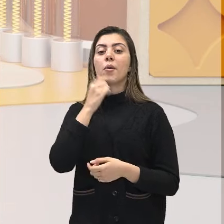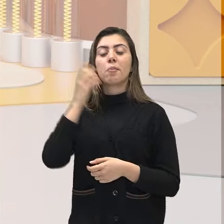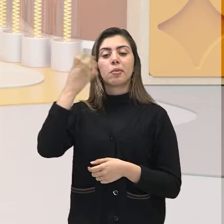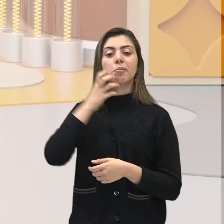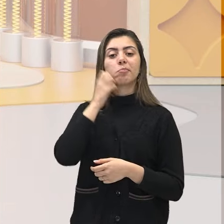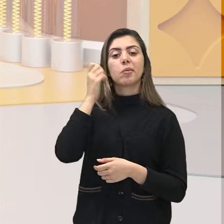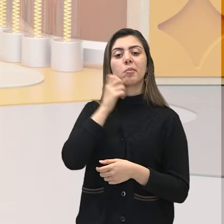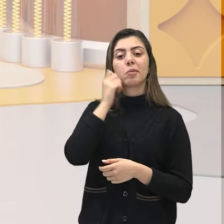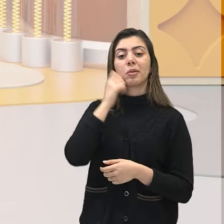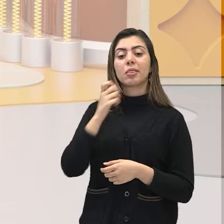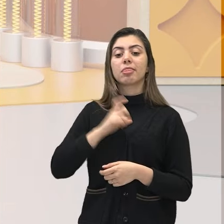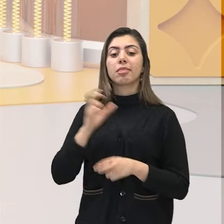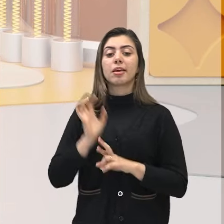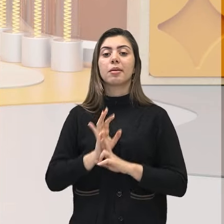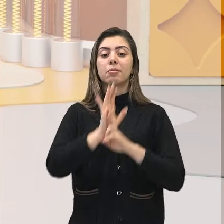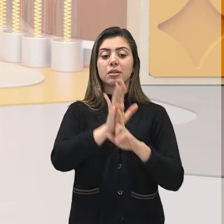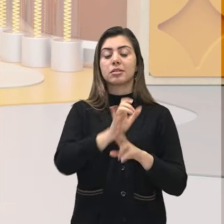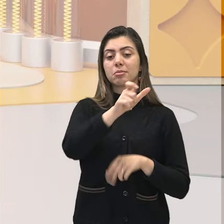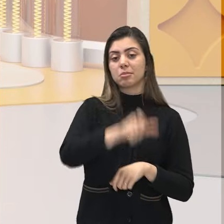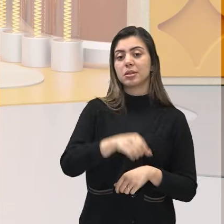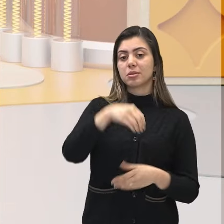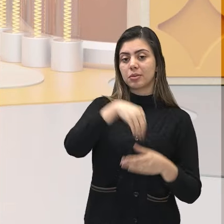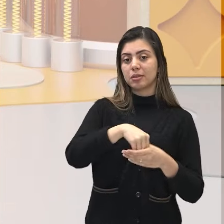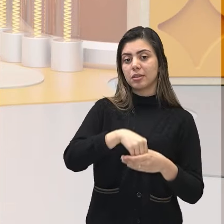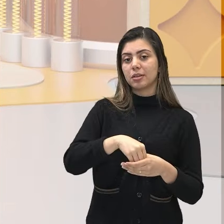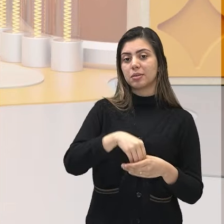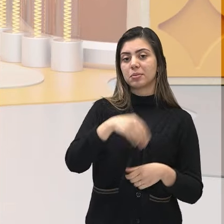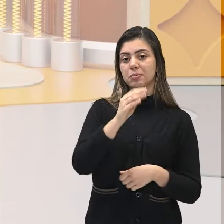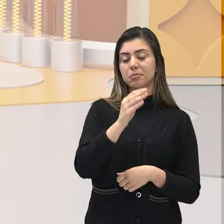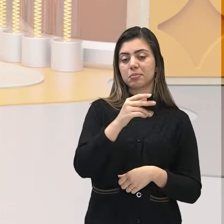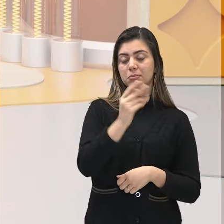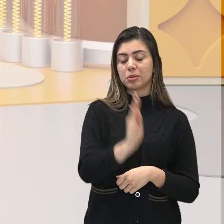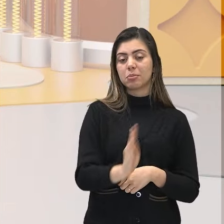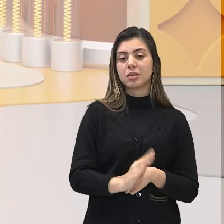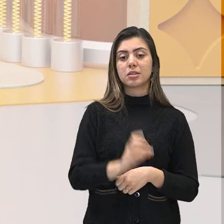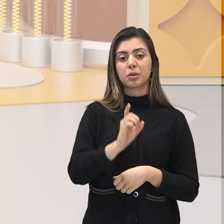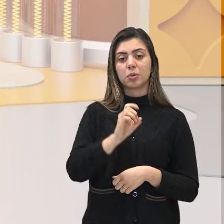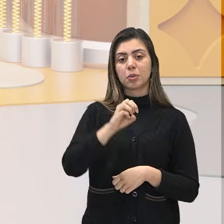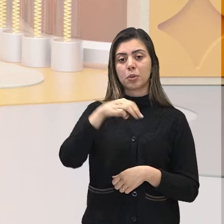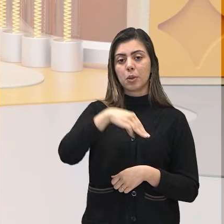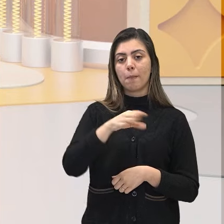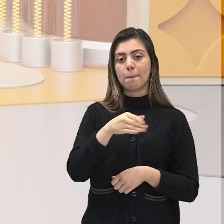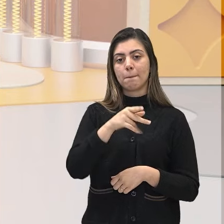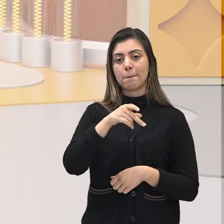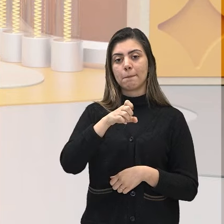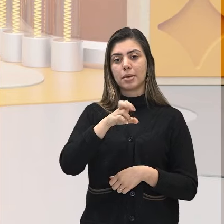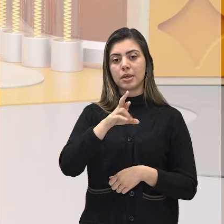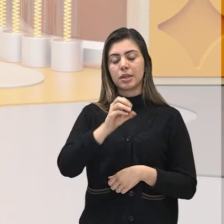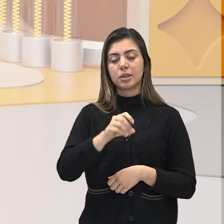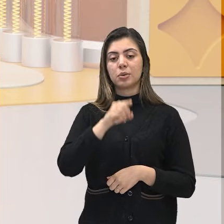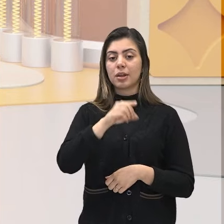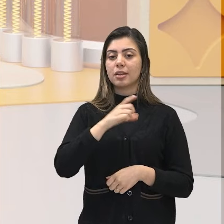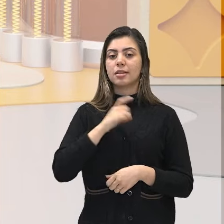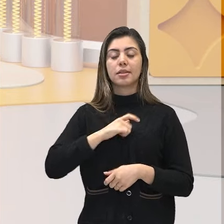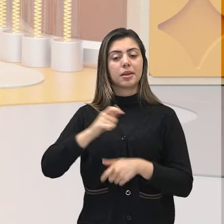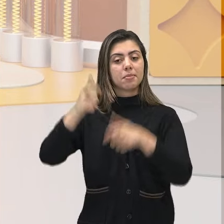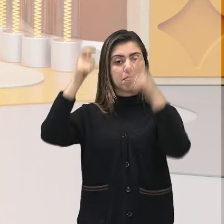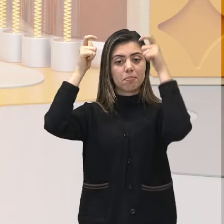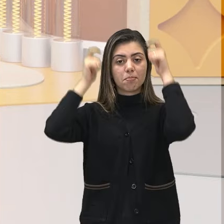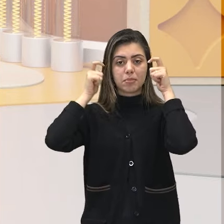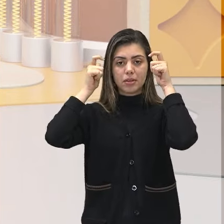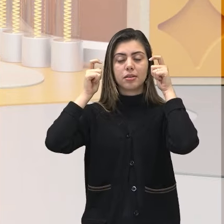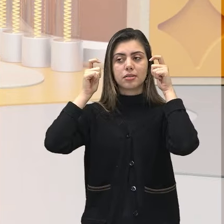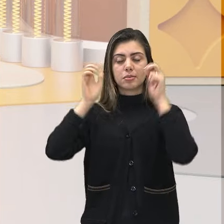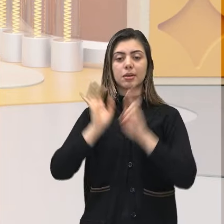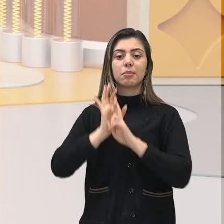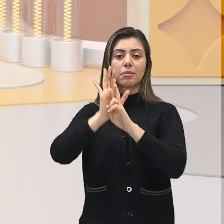no Brasil, Dom Pedro, seu filho, que passa a se tornar príncipe regente do Brasil no lugar de seu pai, o rei